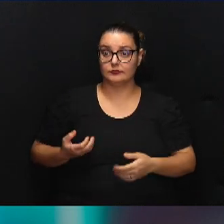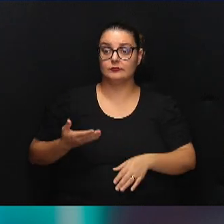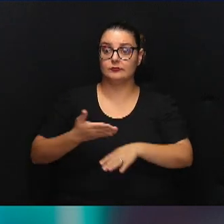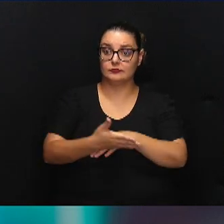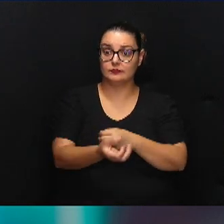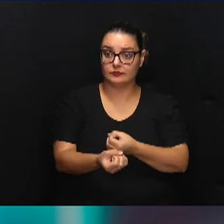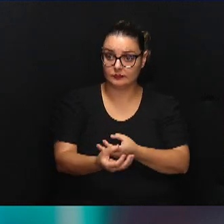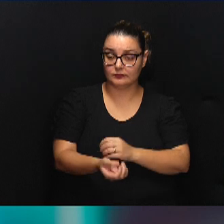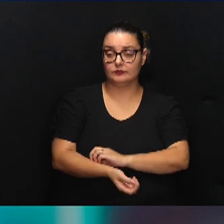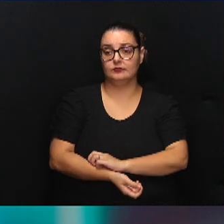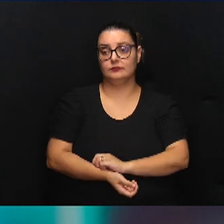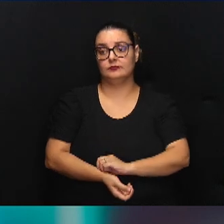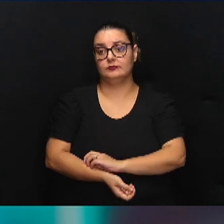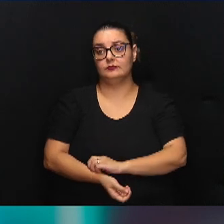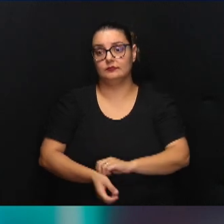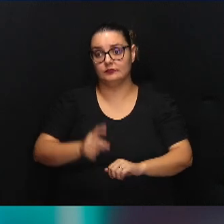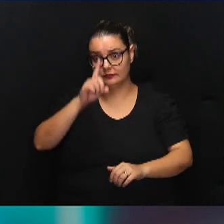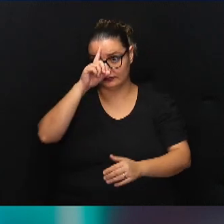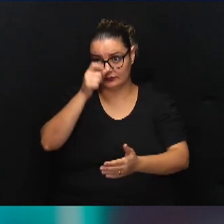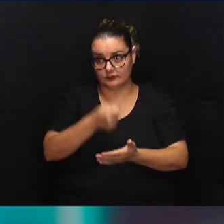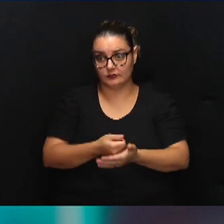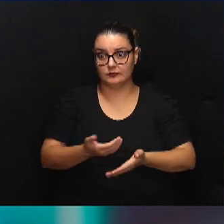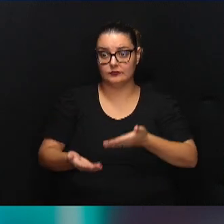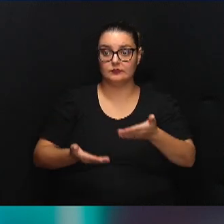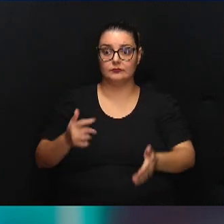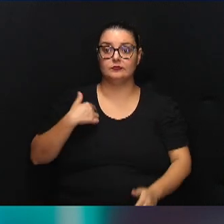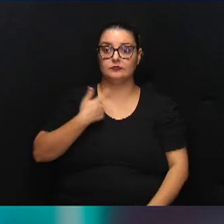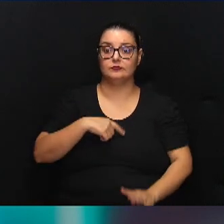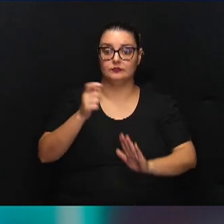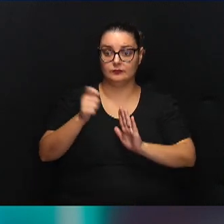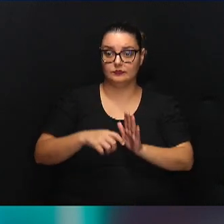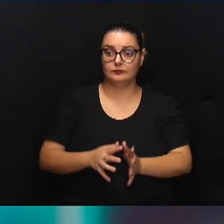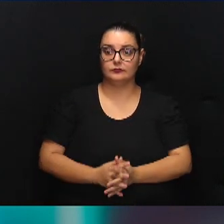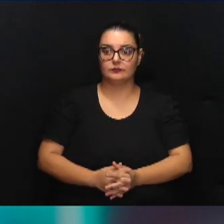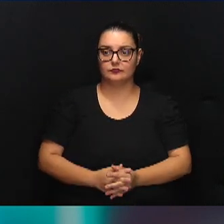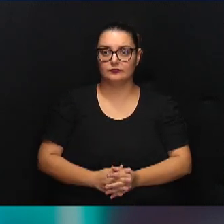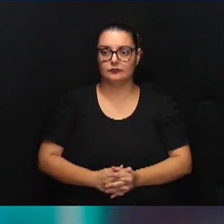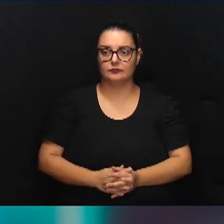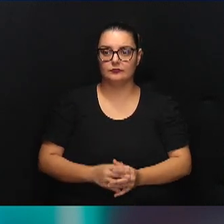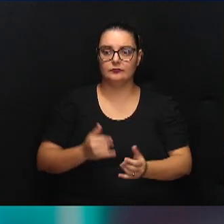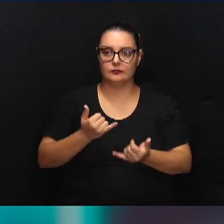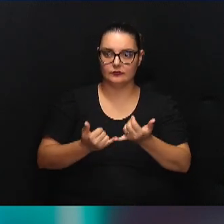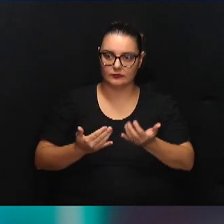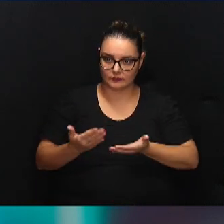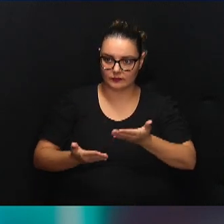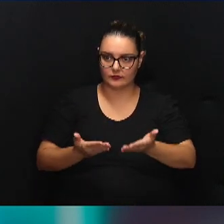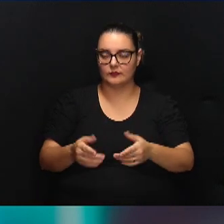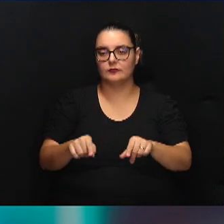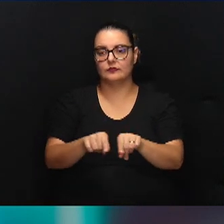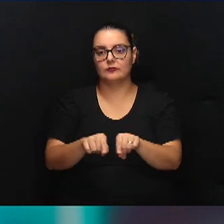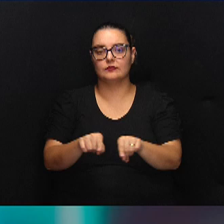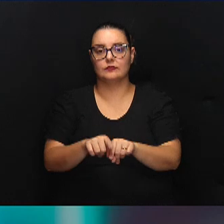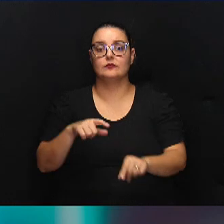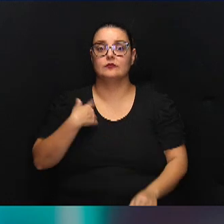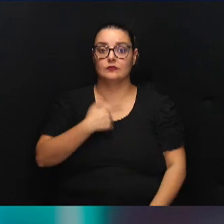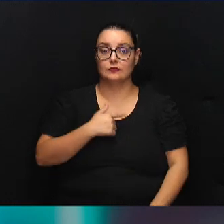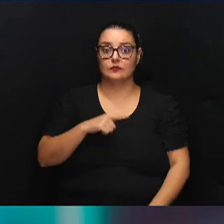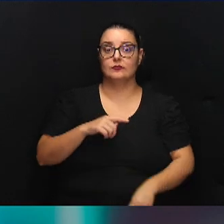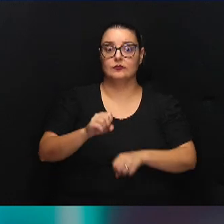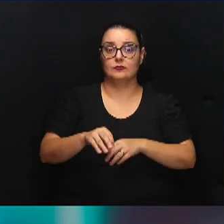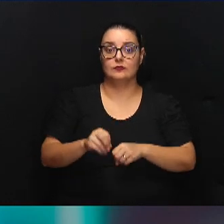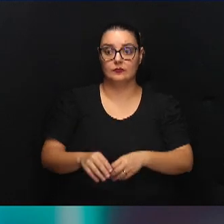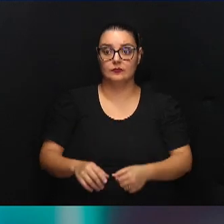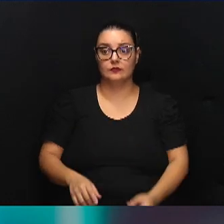para as tomadas de decisões, para os nossos tratamentos serem eficazes. Então, é parte do tratamento a gente ter educação em